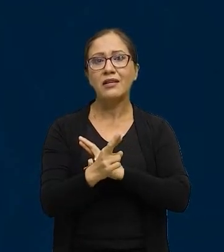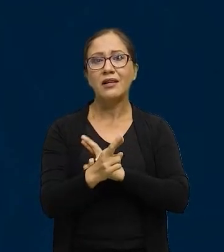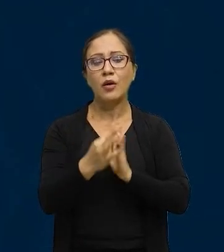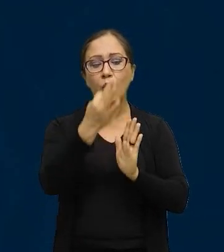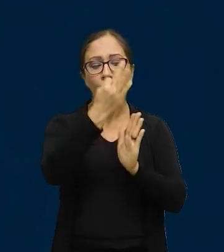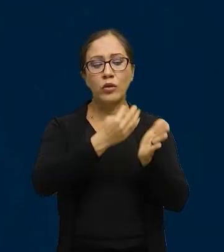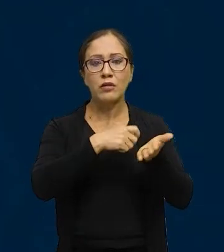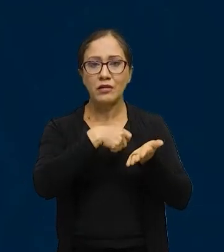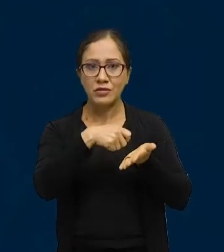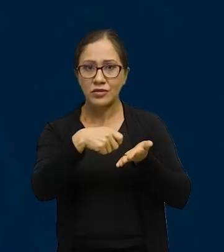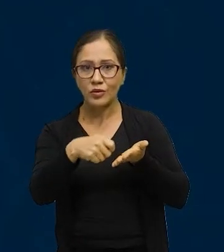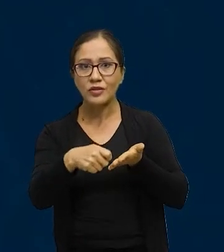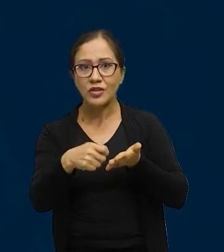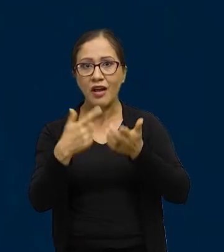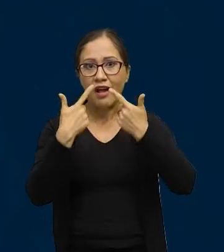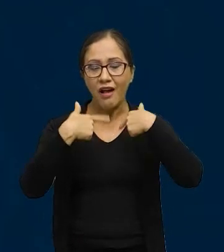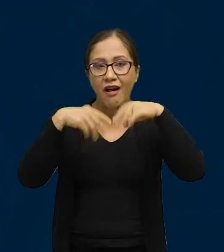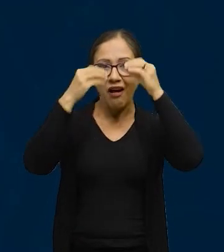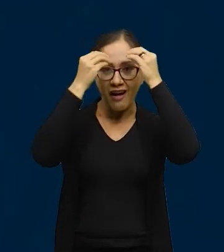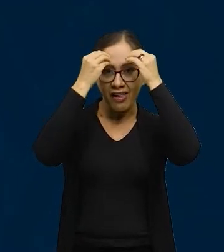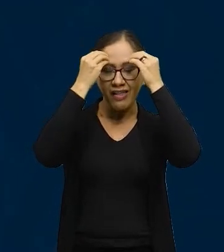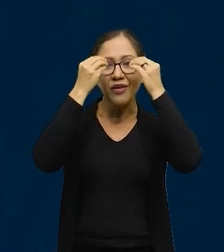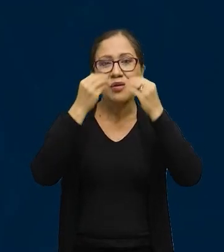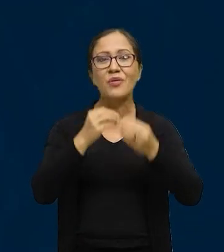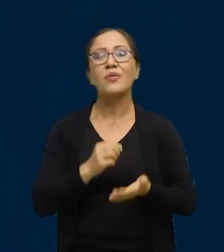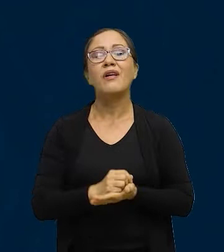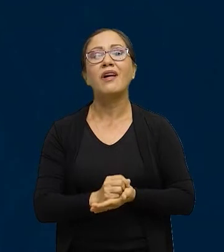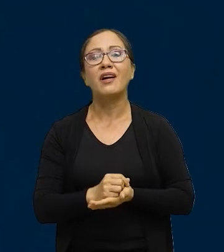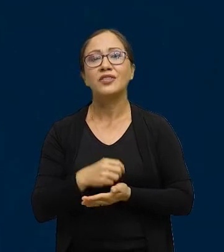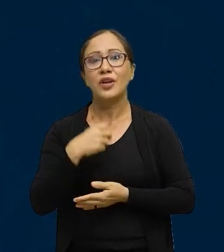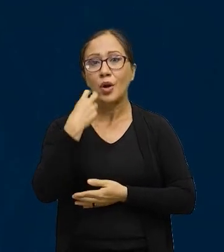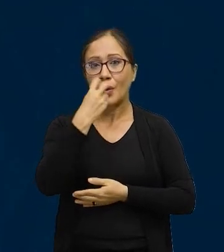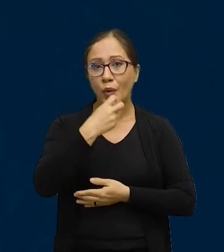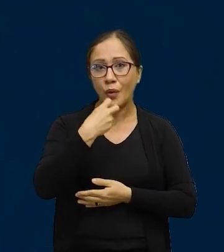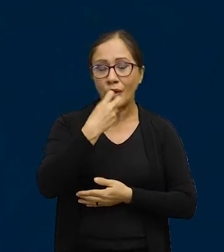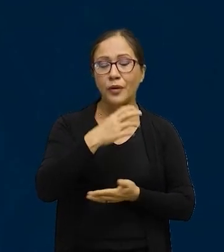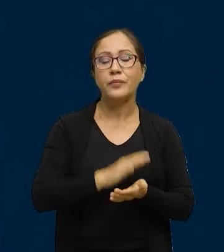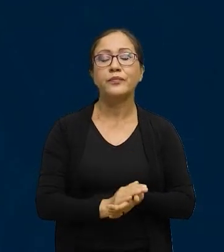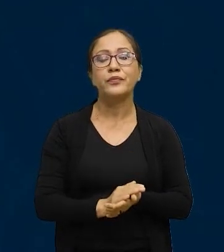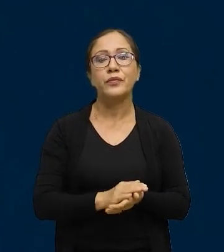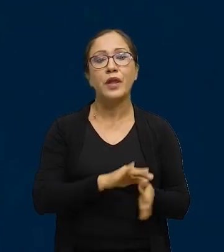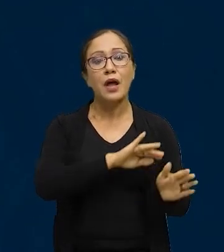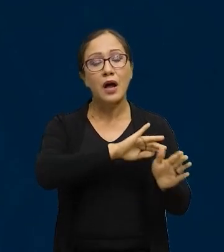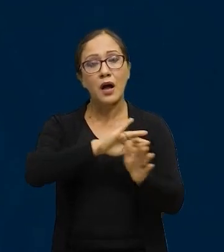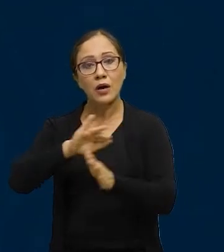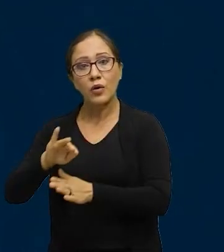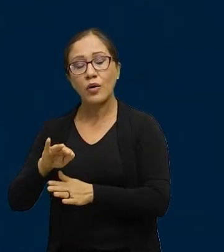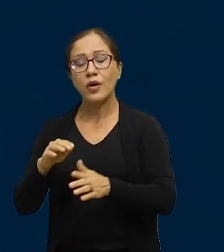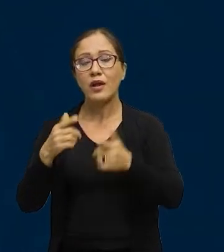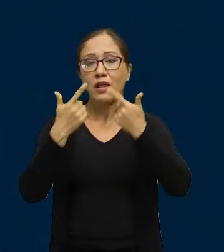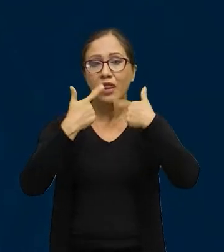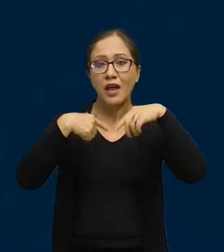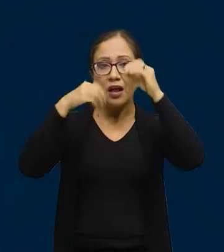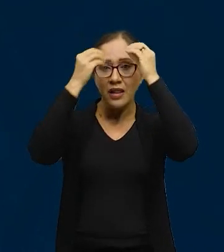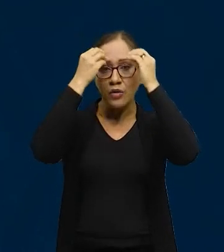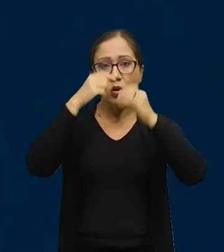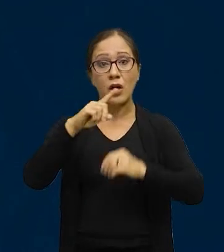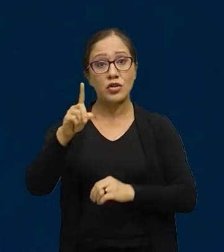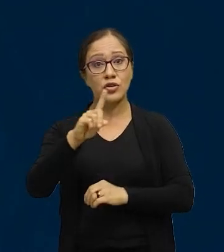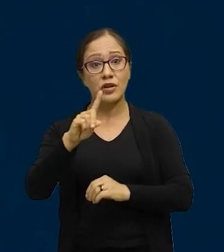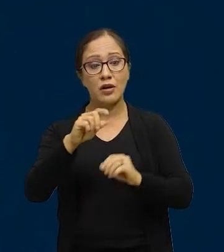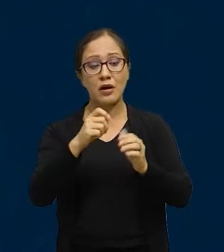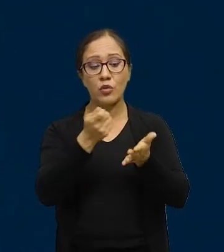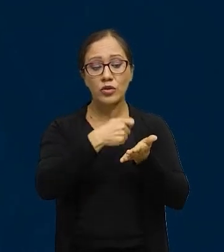no caso, a linguagem verbal. Na não verbal, você tem intenções que você